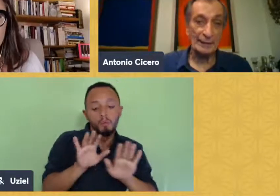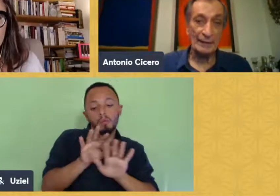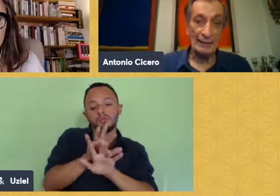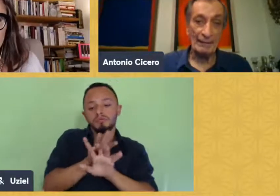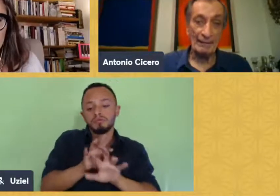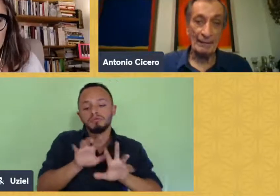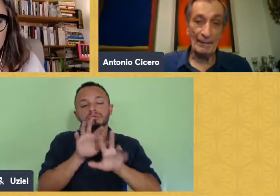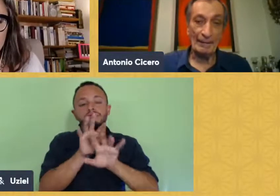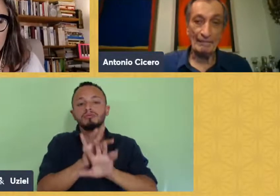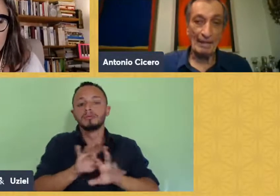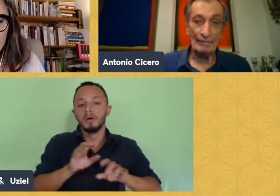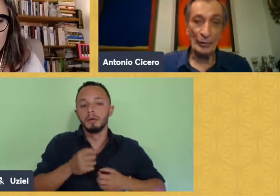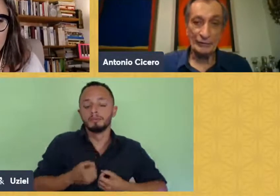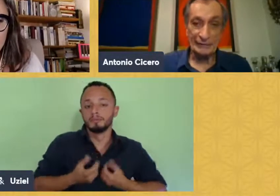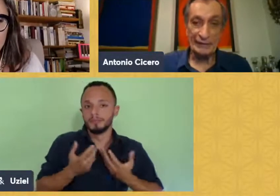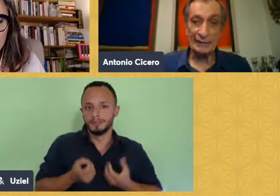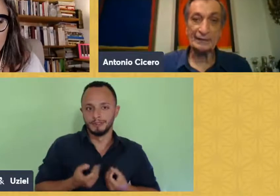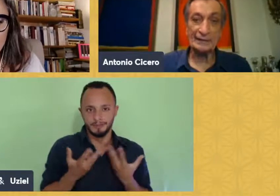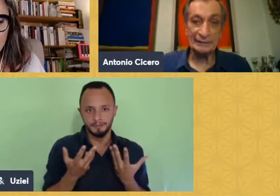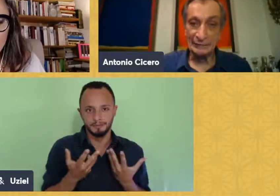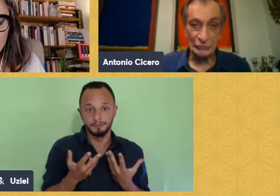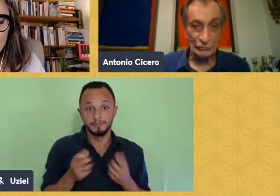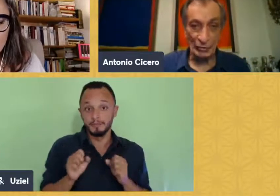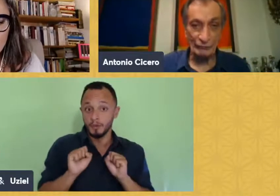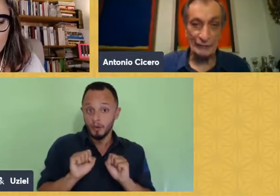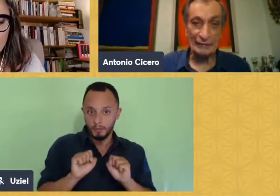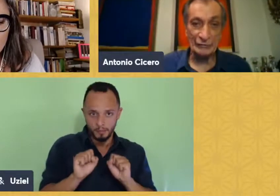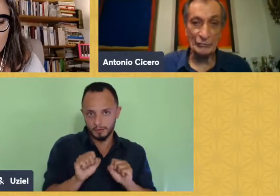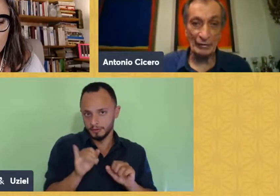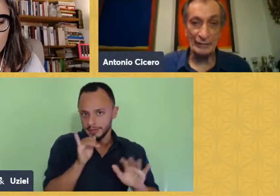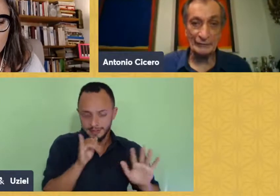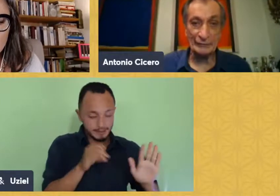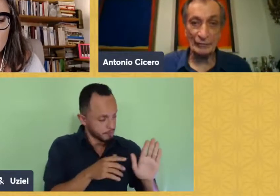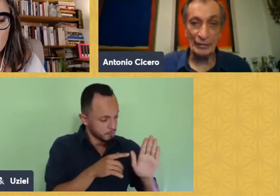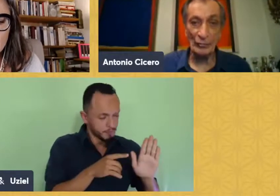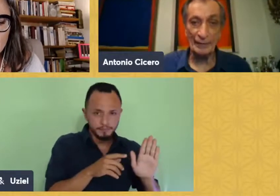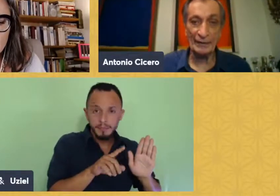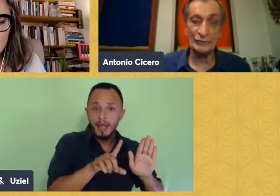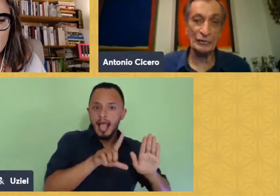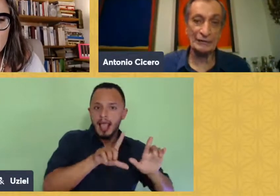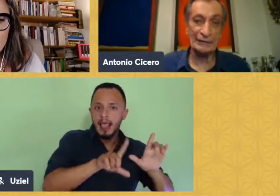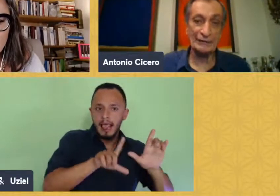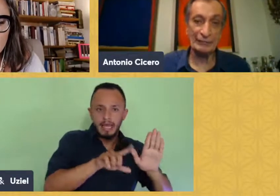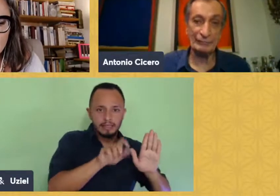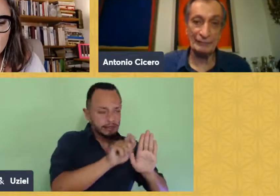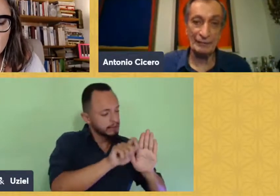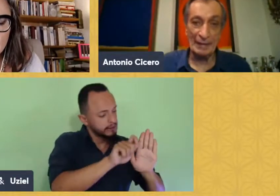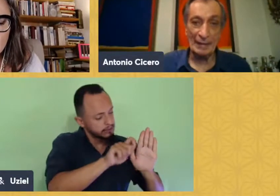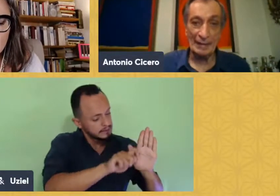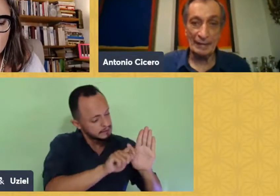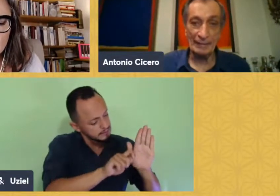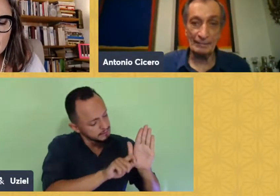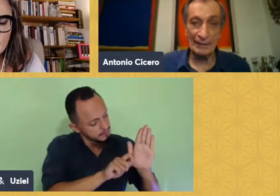letra pode ser que só fique, realmente, só seja